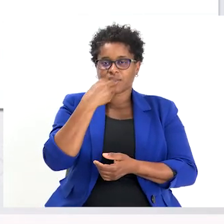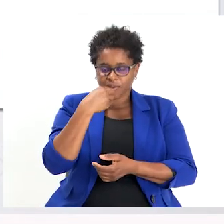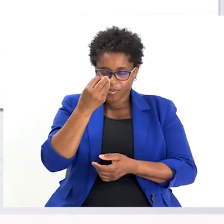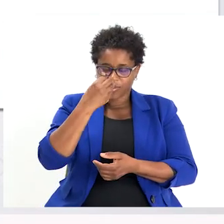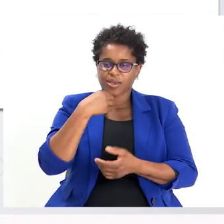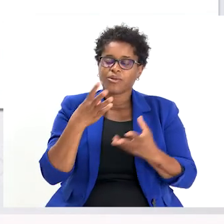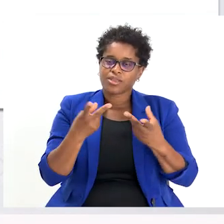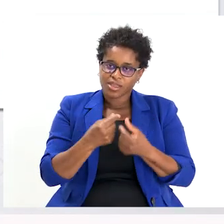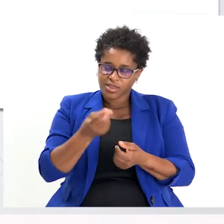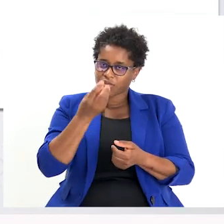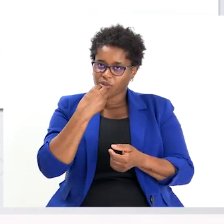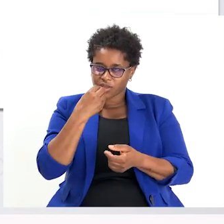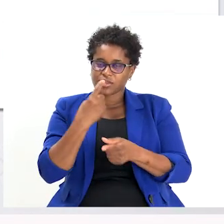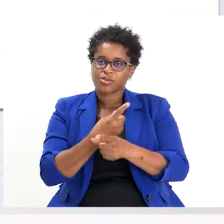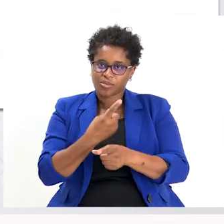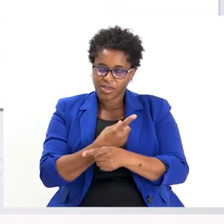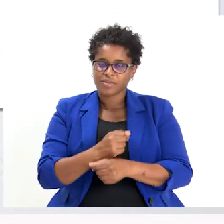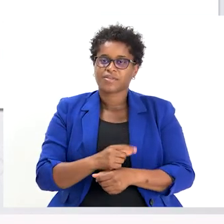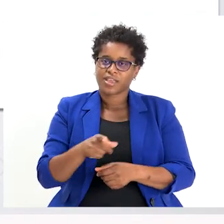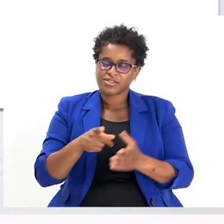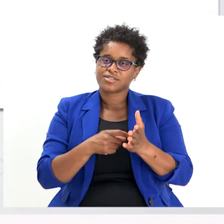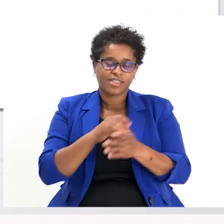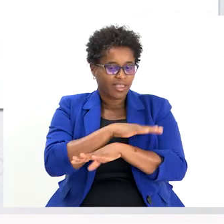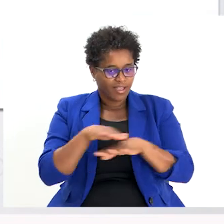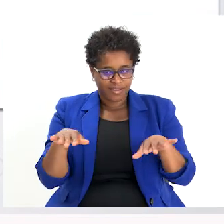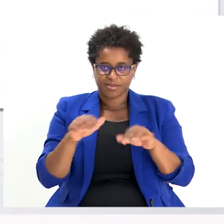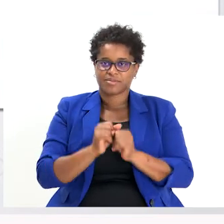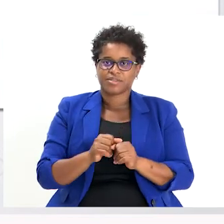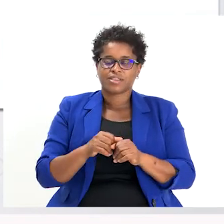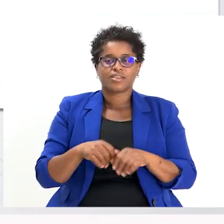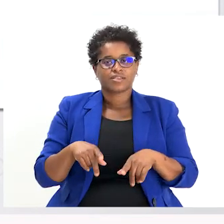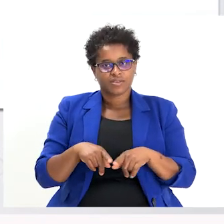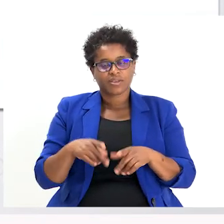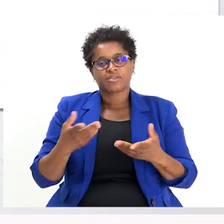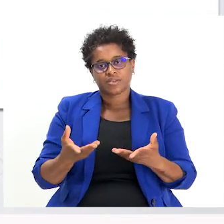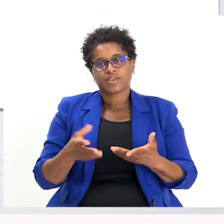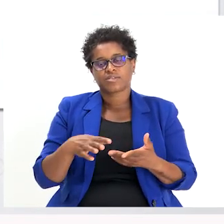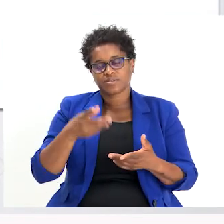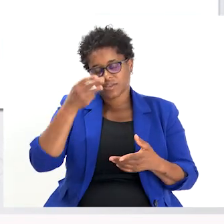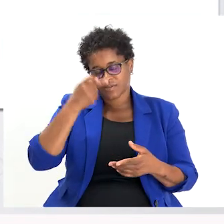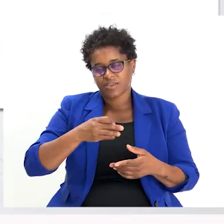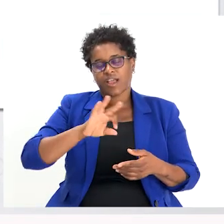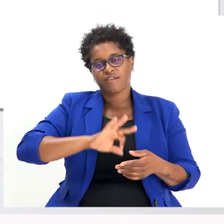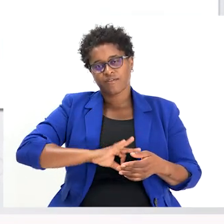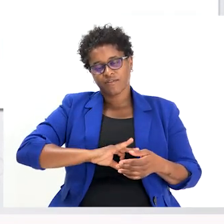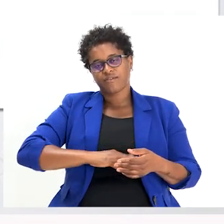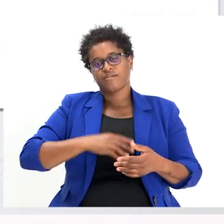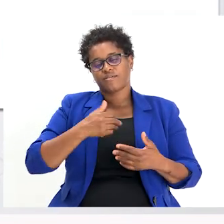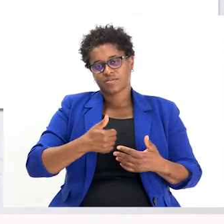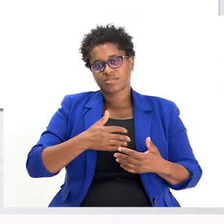quantidades adicionais de alimento, essa necessidade vai desaparecer uma vez que ficamos saciáveis. É